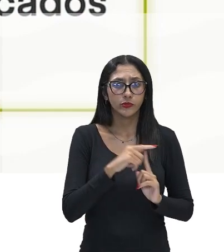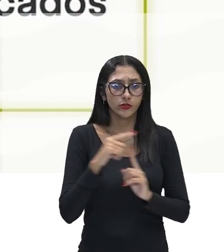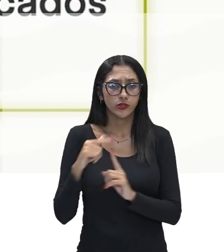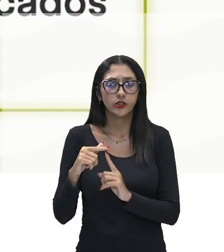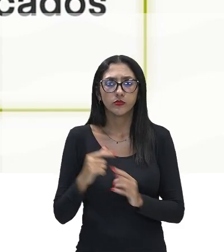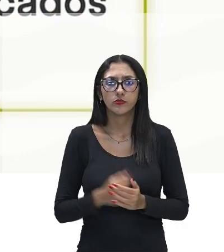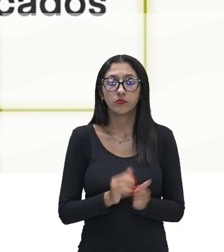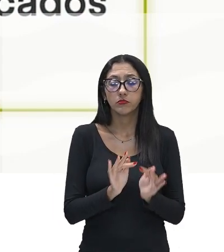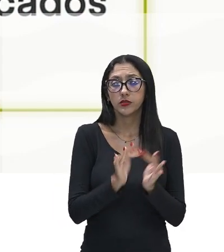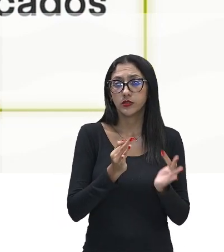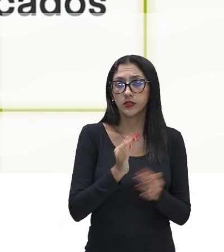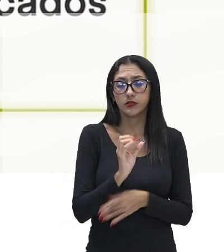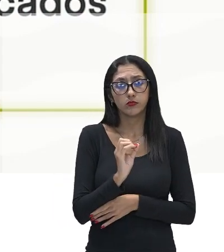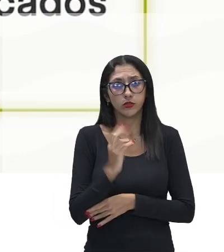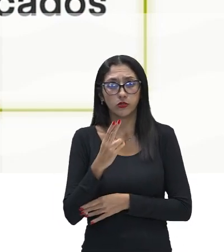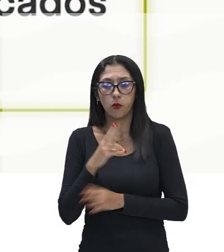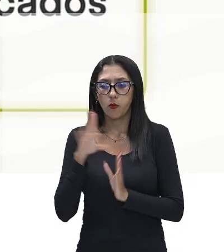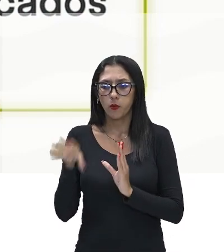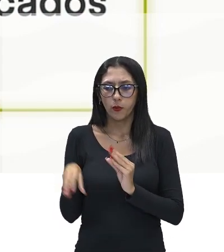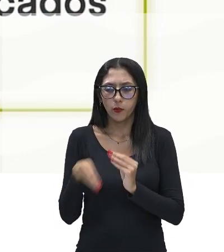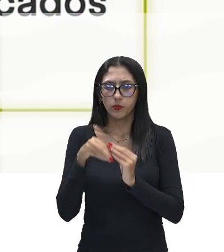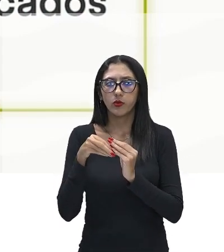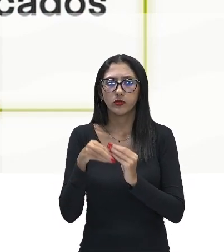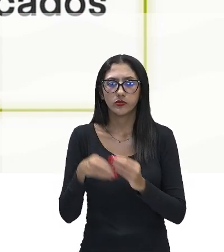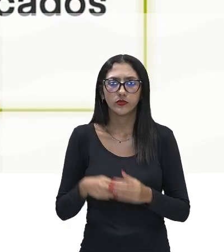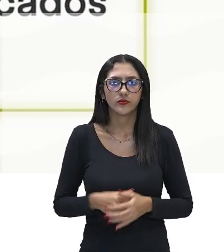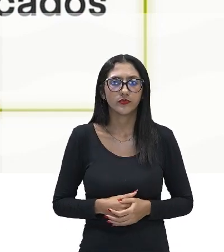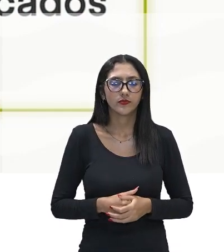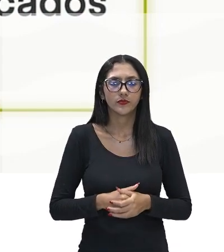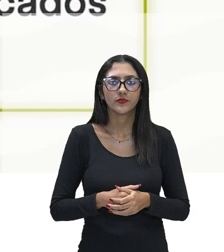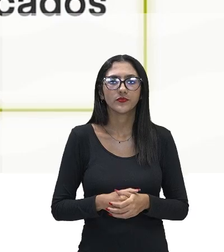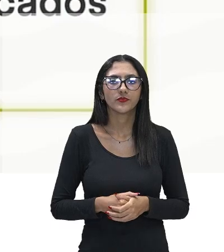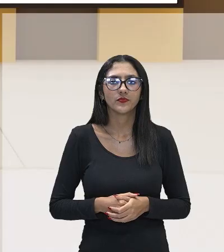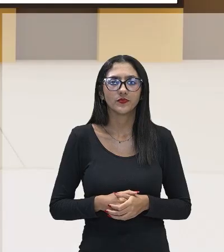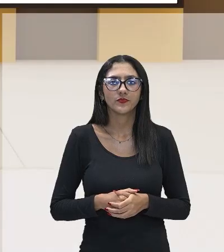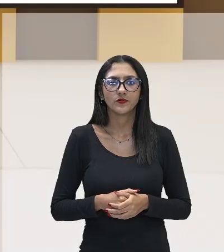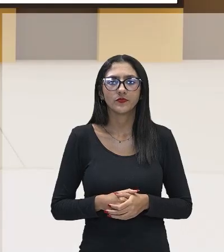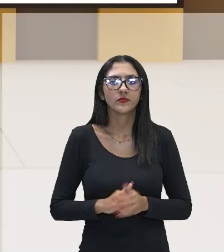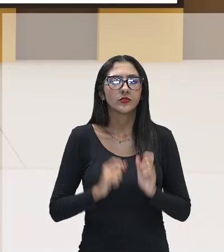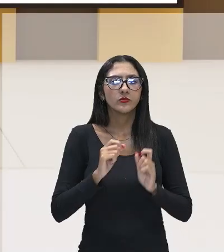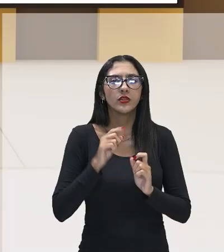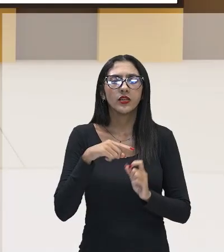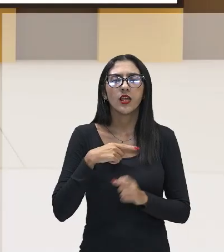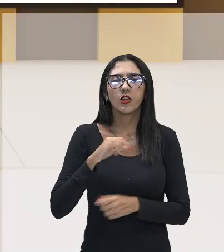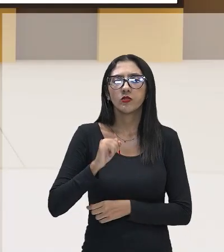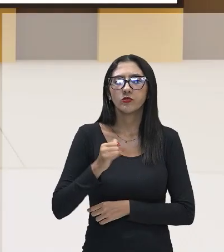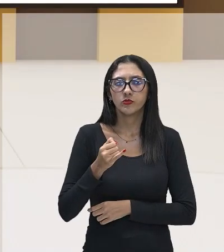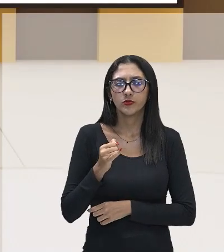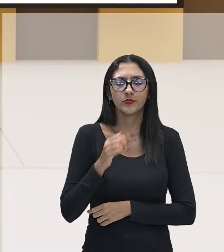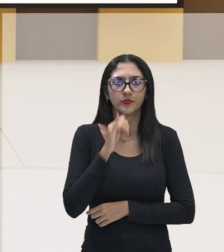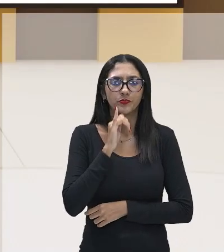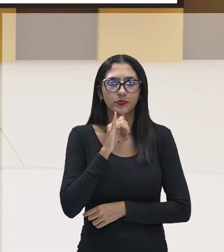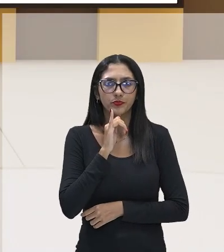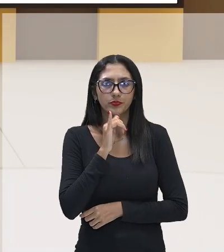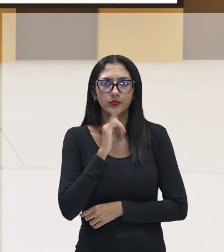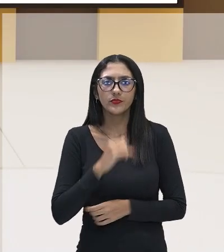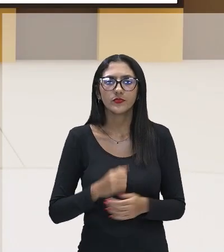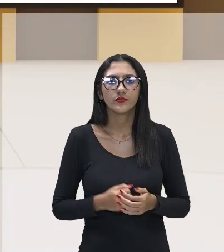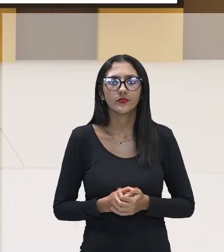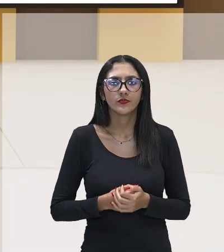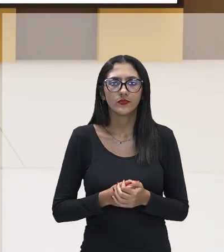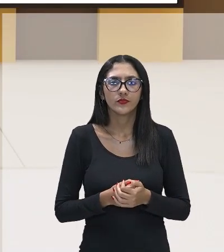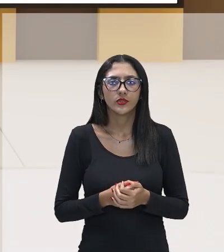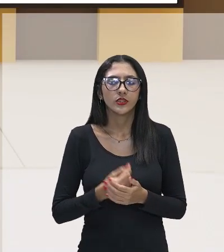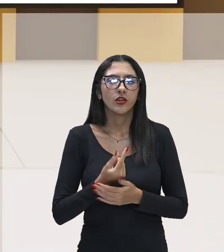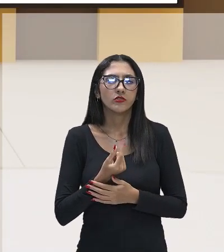em simples e compostos, tá bom? Então, o que são juros? Em relação a rendimentos, se a gente aplica